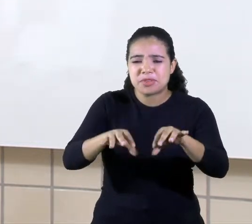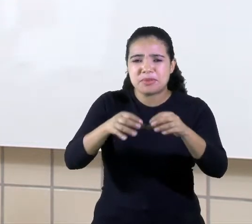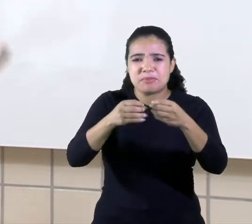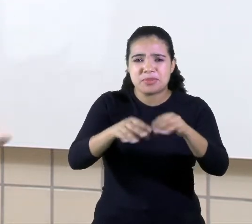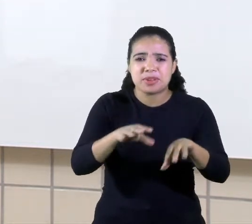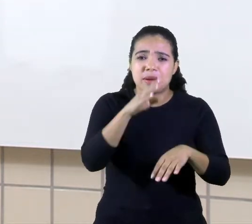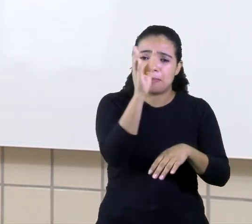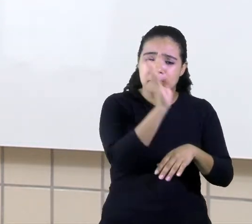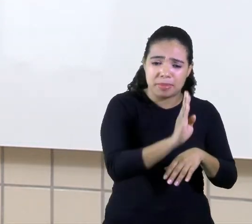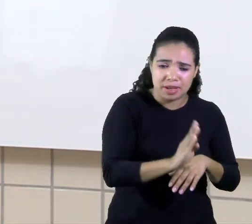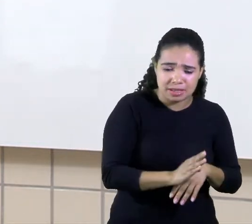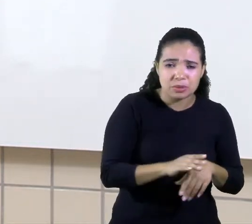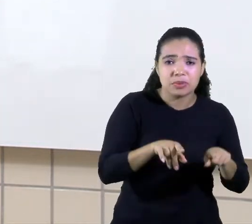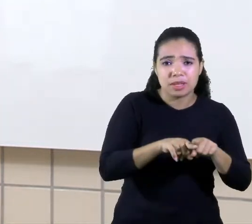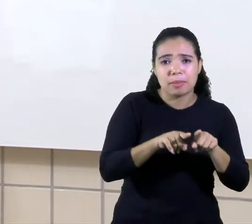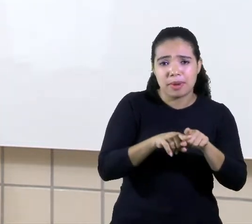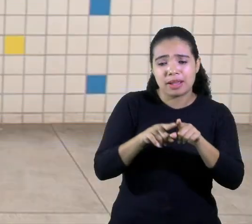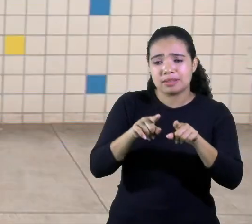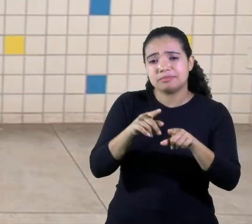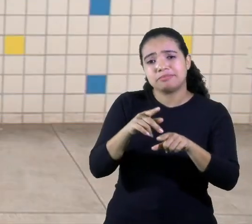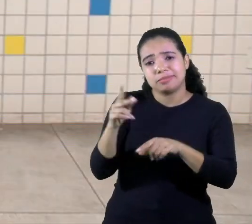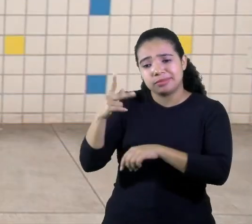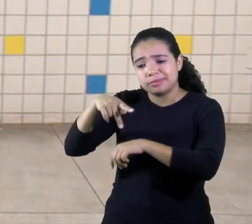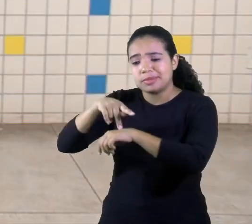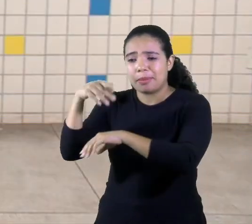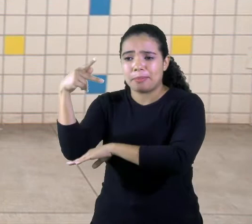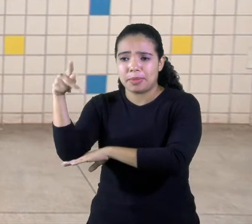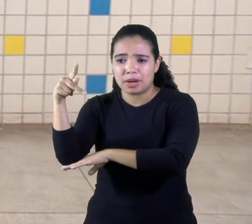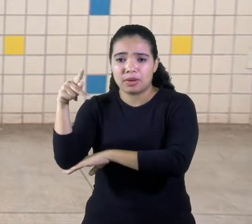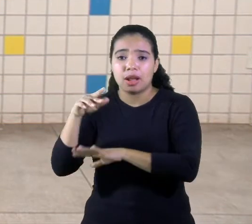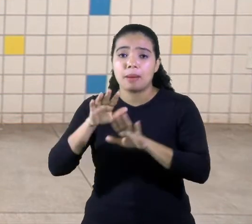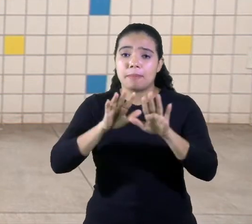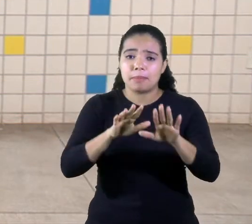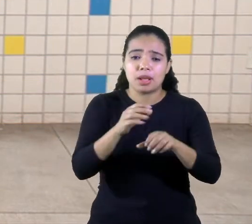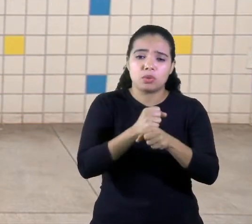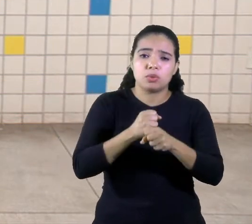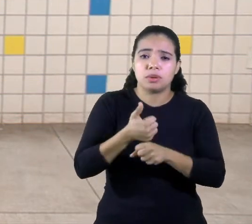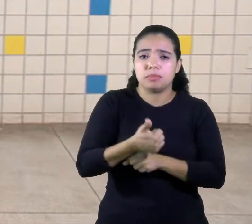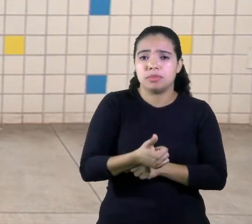o próprio Paraguai. Lembrando que a partir de 1811,